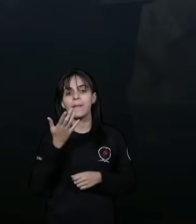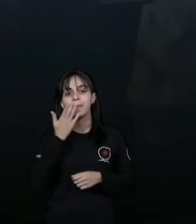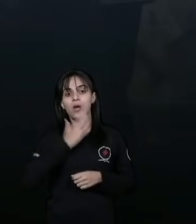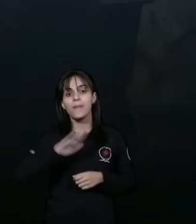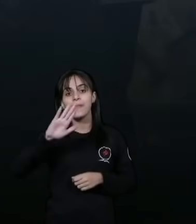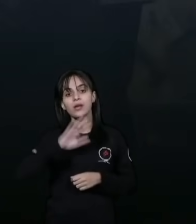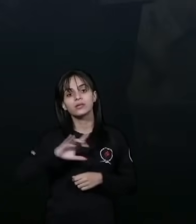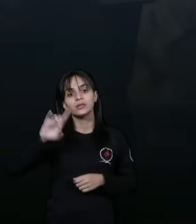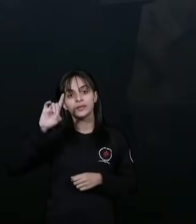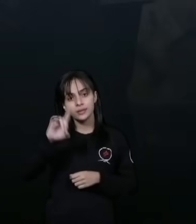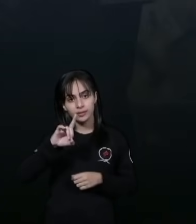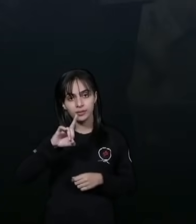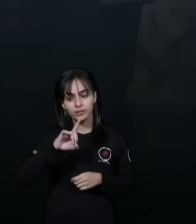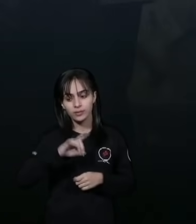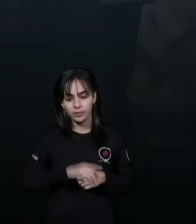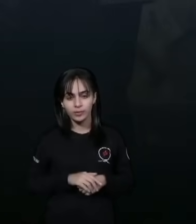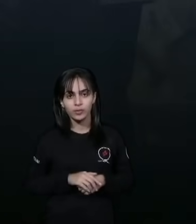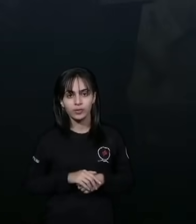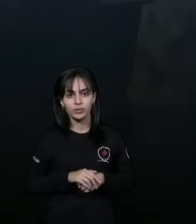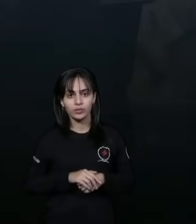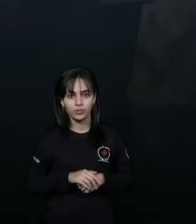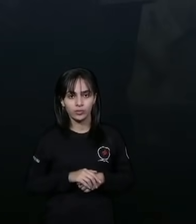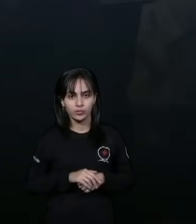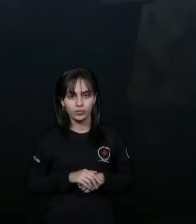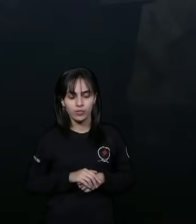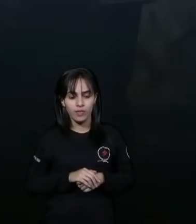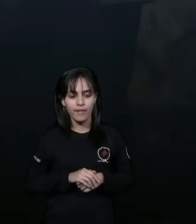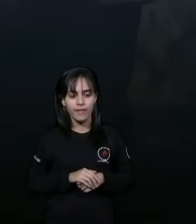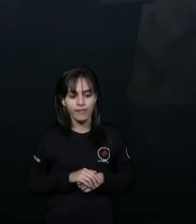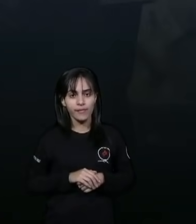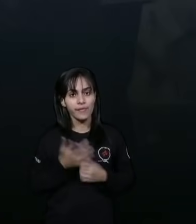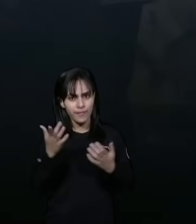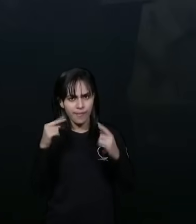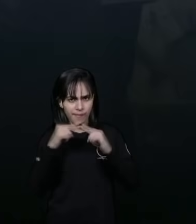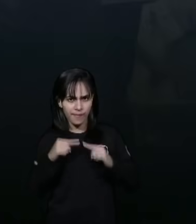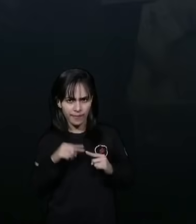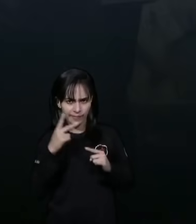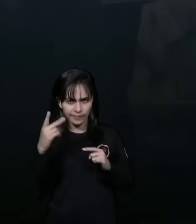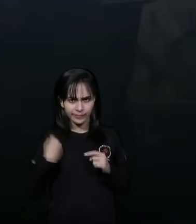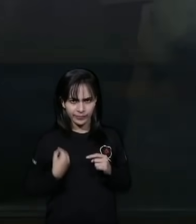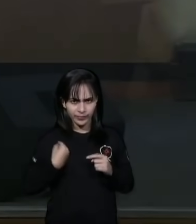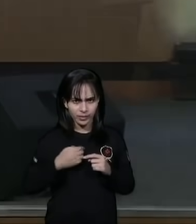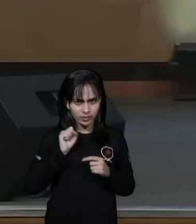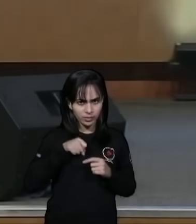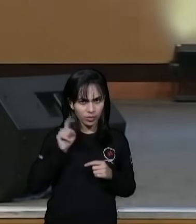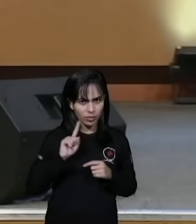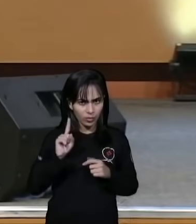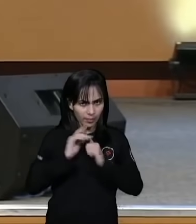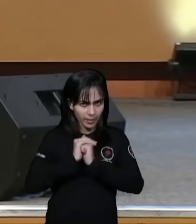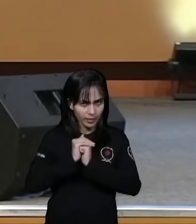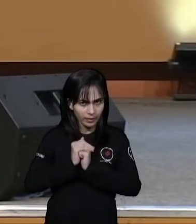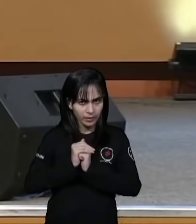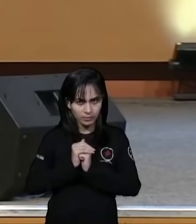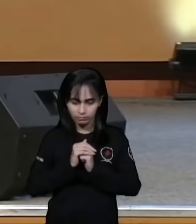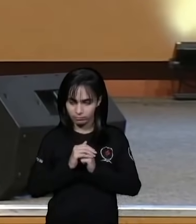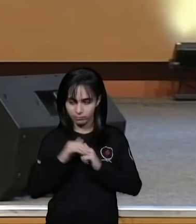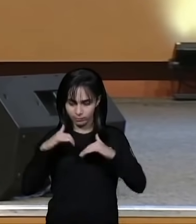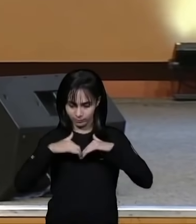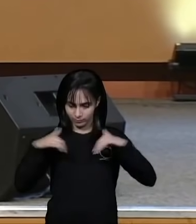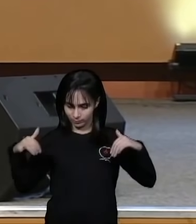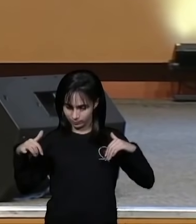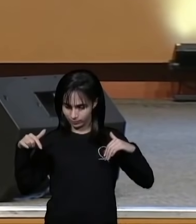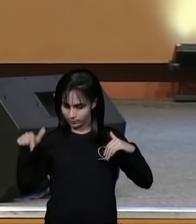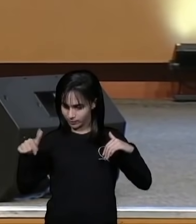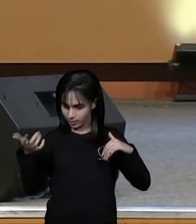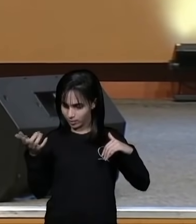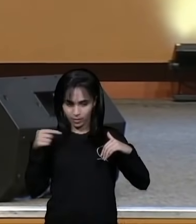se realize na sua vida Tô correto Amém é verdade ou não sim ou não amém a metade da igreja também